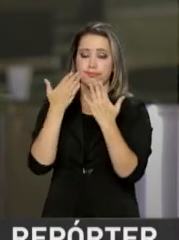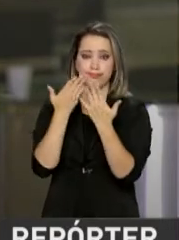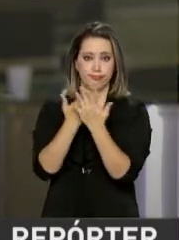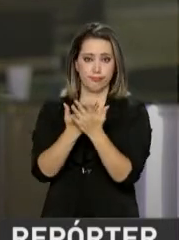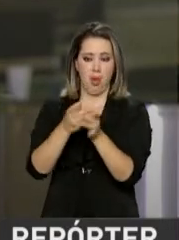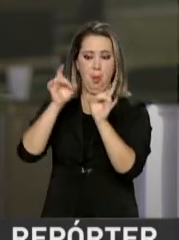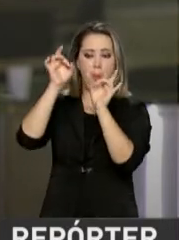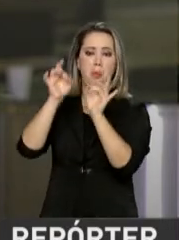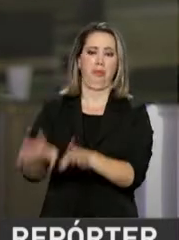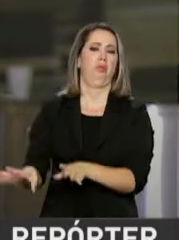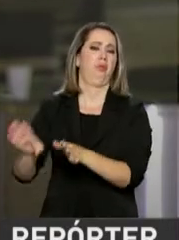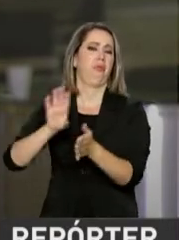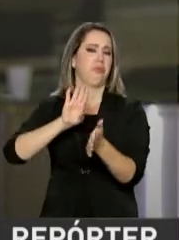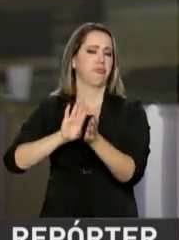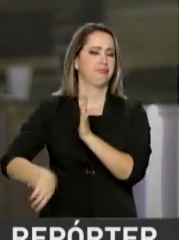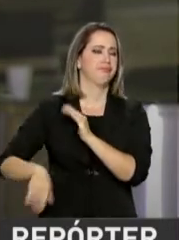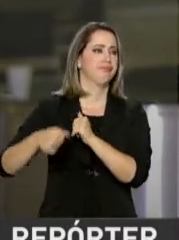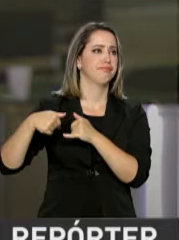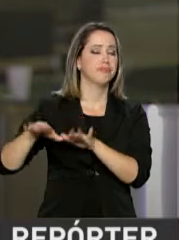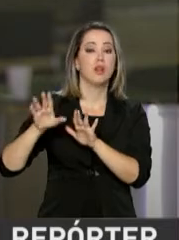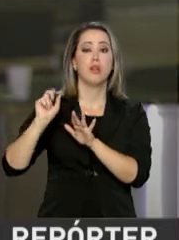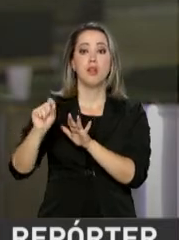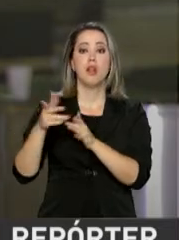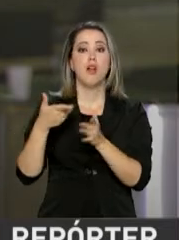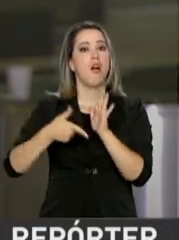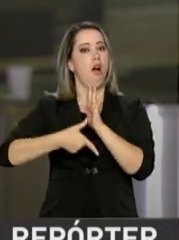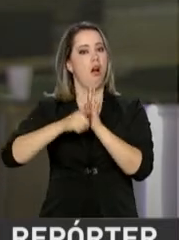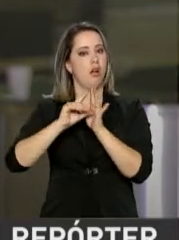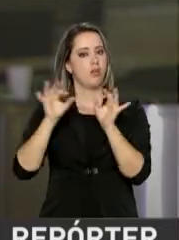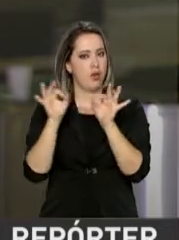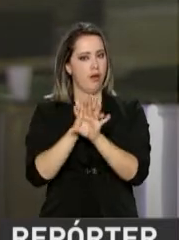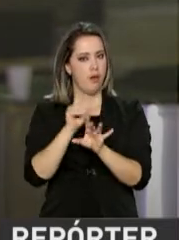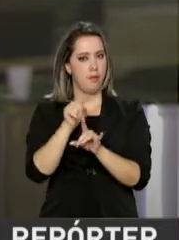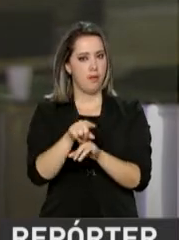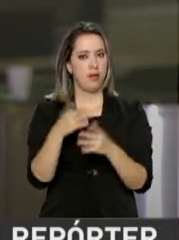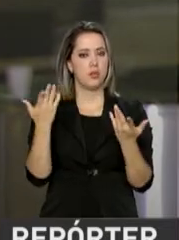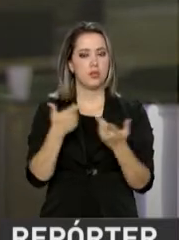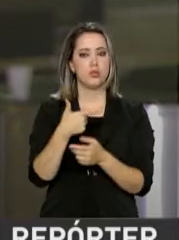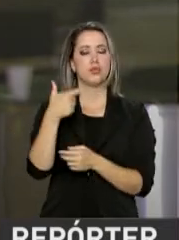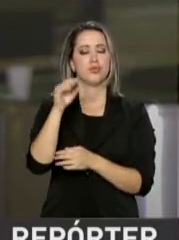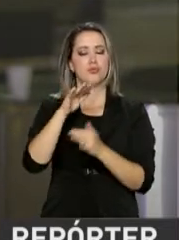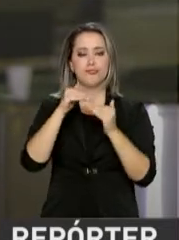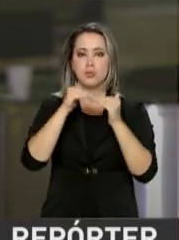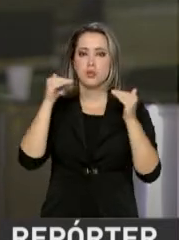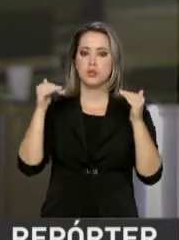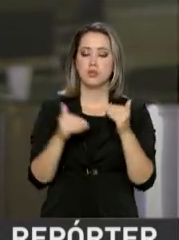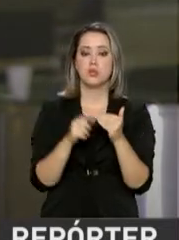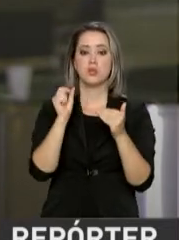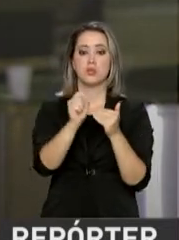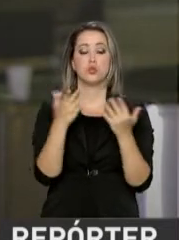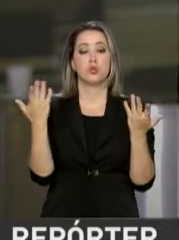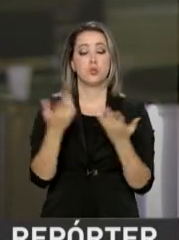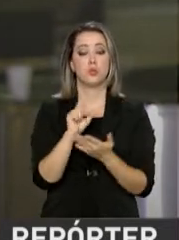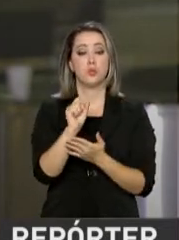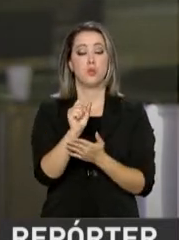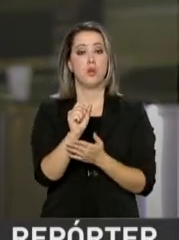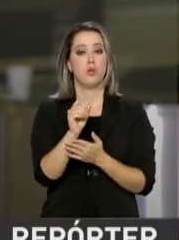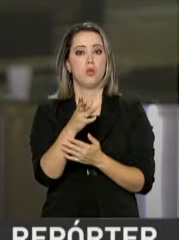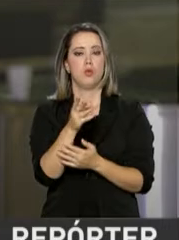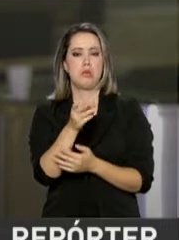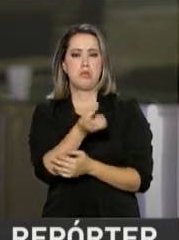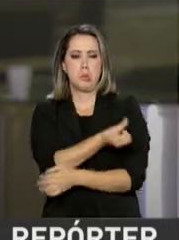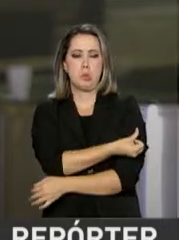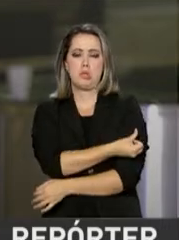esse índice caiu para 11,2 por cento em 2015 já nos anos finais do ensino fundamental que é do